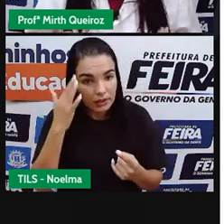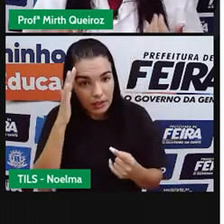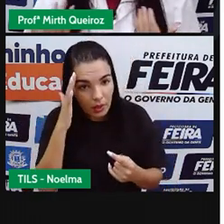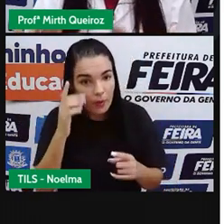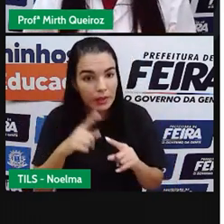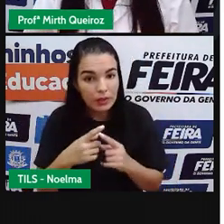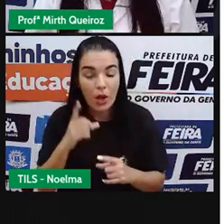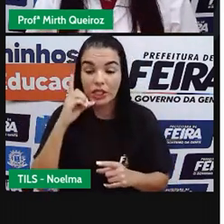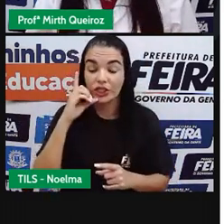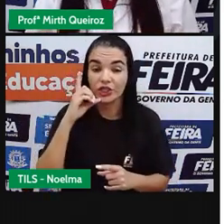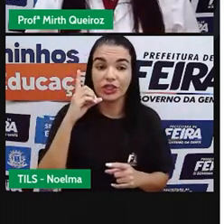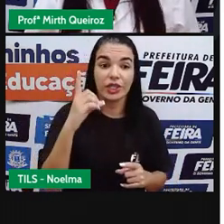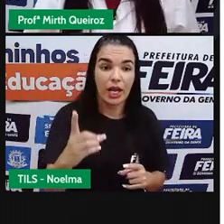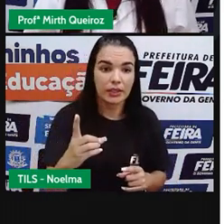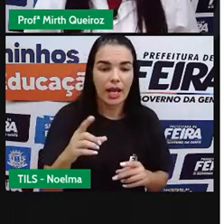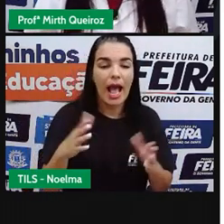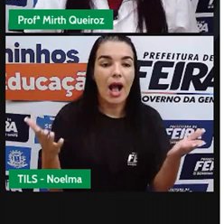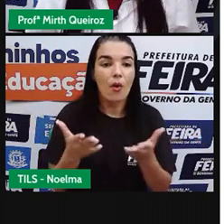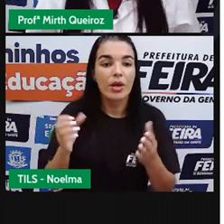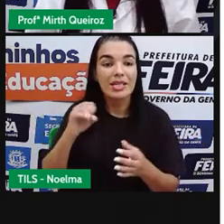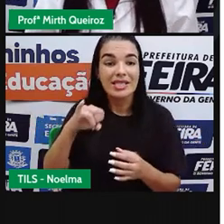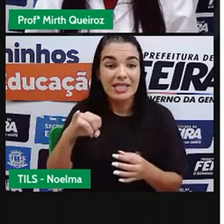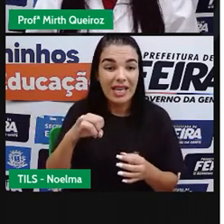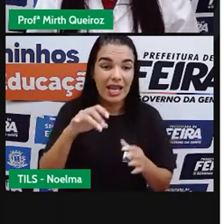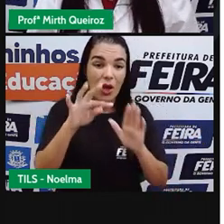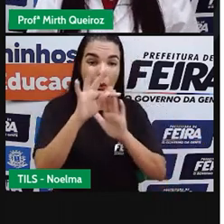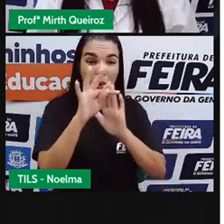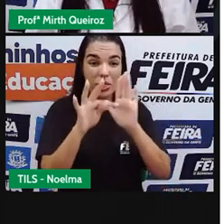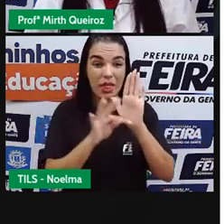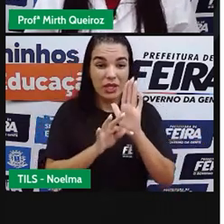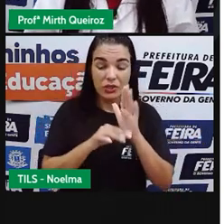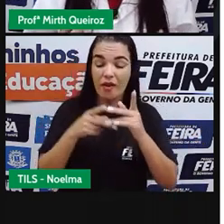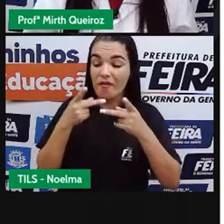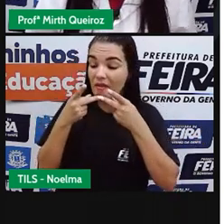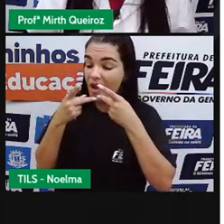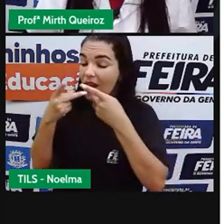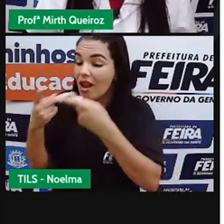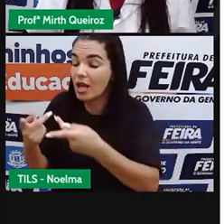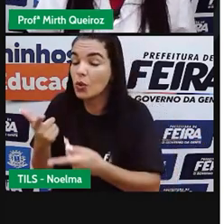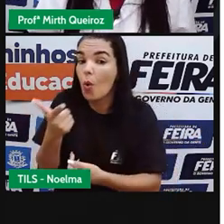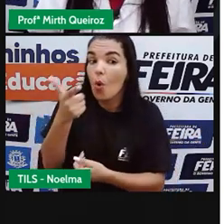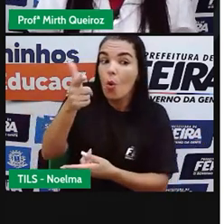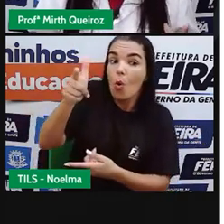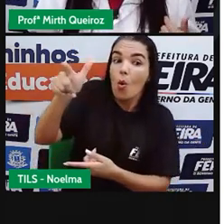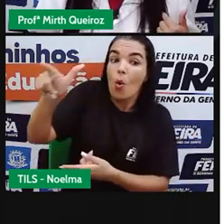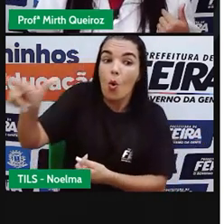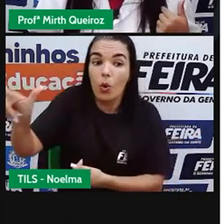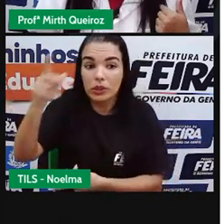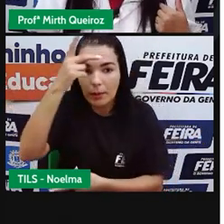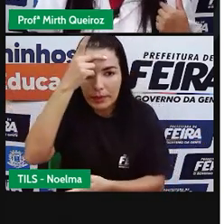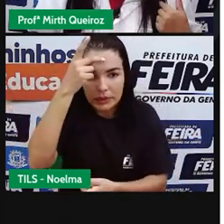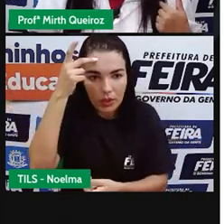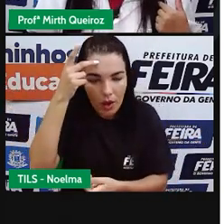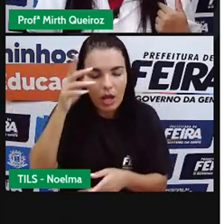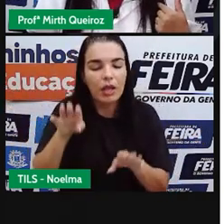quando essa fala ela é narrada, se trata de um discurso indireto. Quando o discurso acontece de